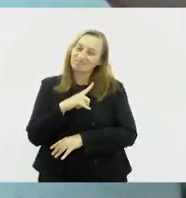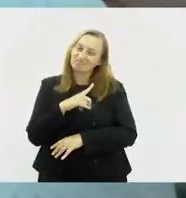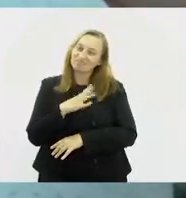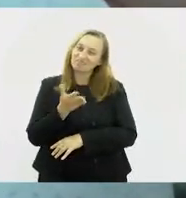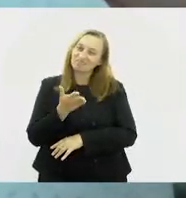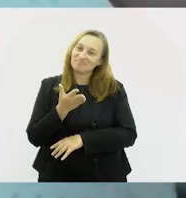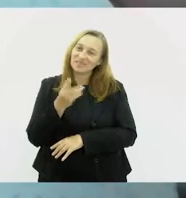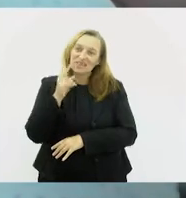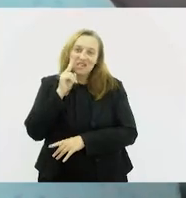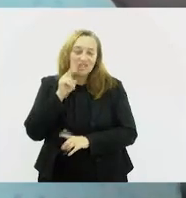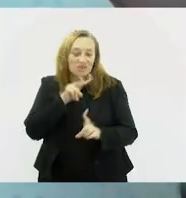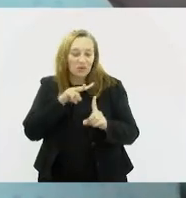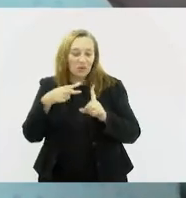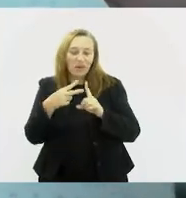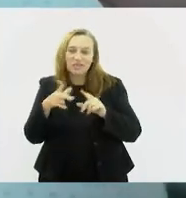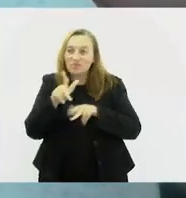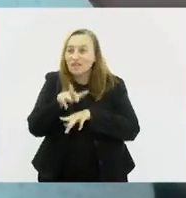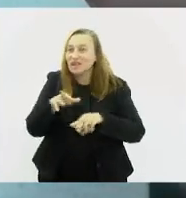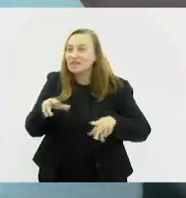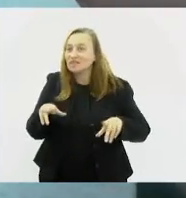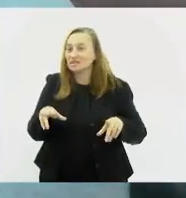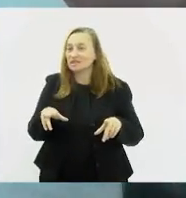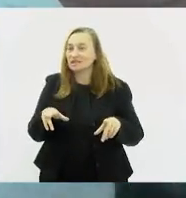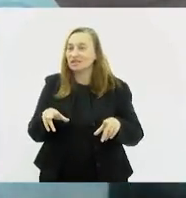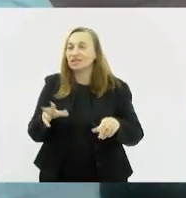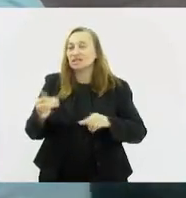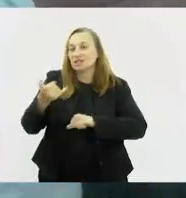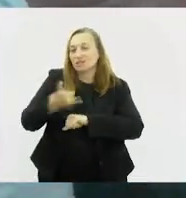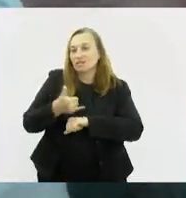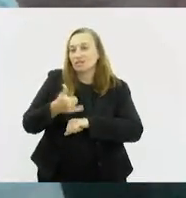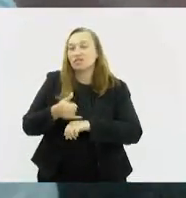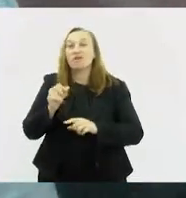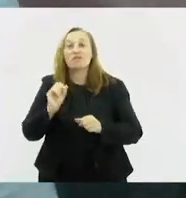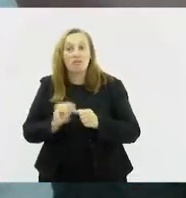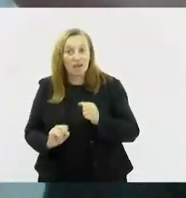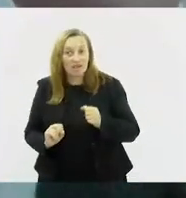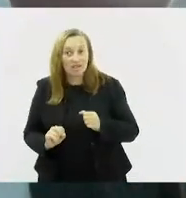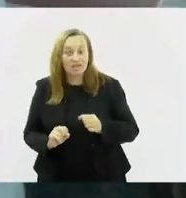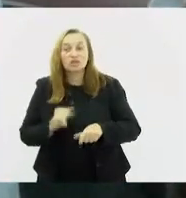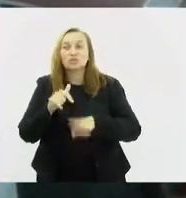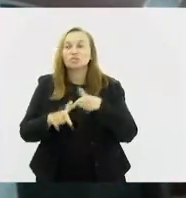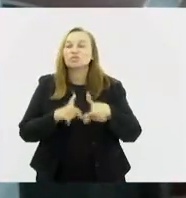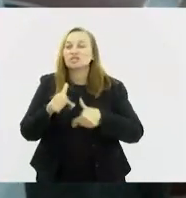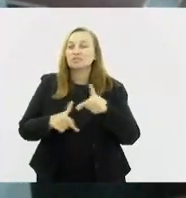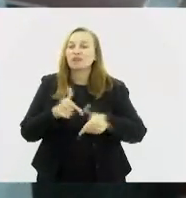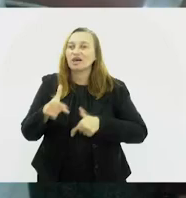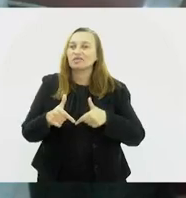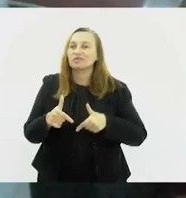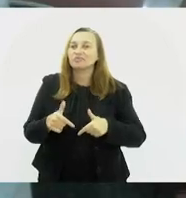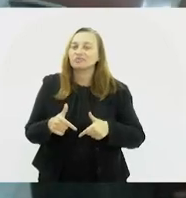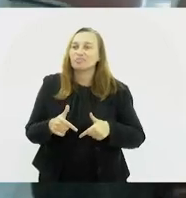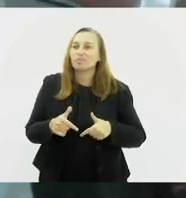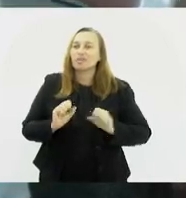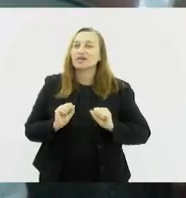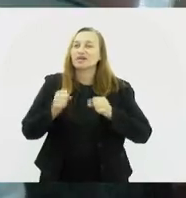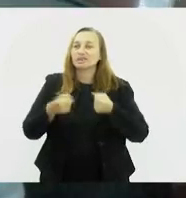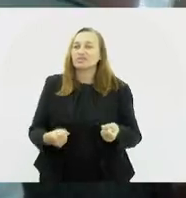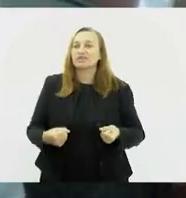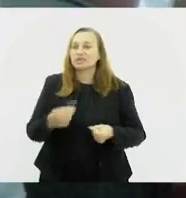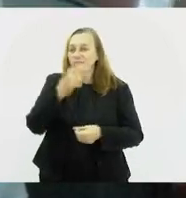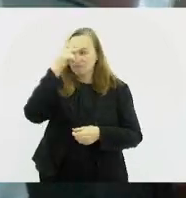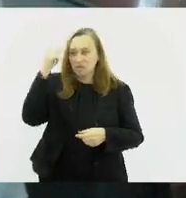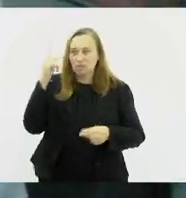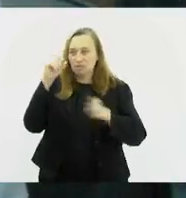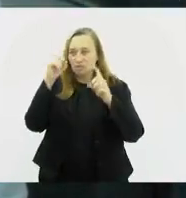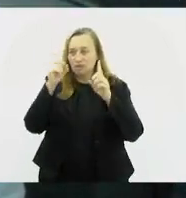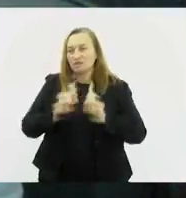esse olhar diferenciado pelo que Volta Redonda faz no trabalho realizado em defesa da pessoa, com deficiência e da pessoa